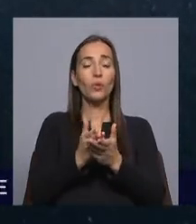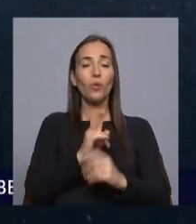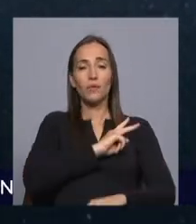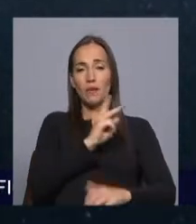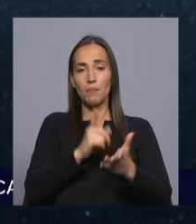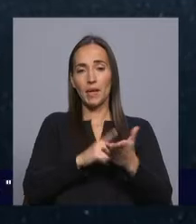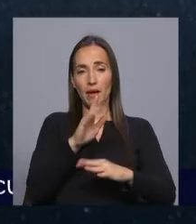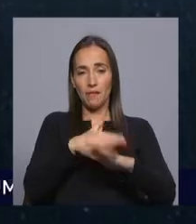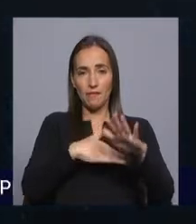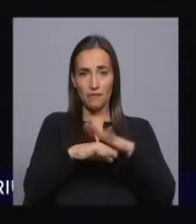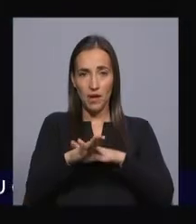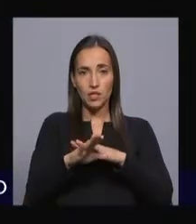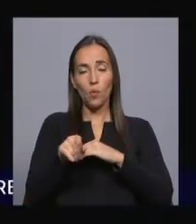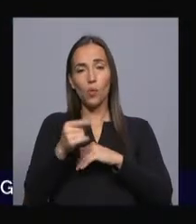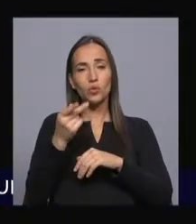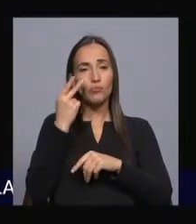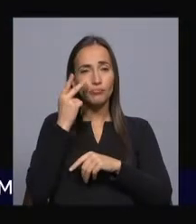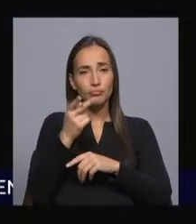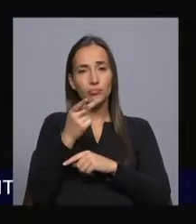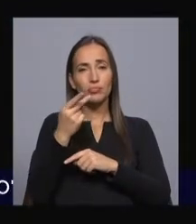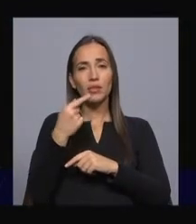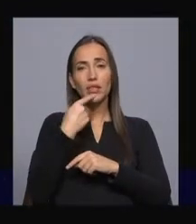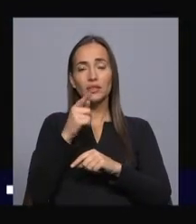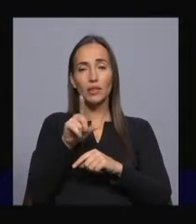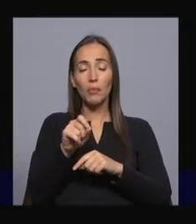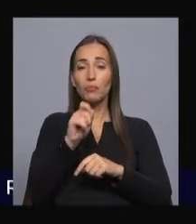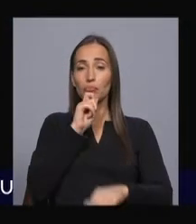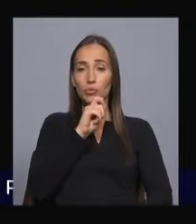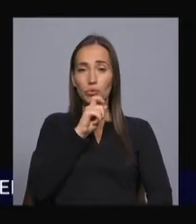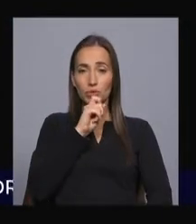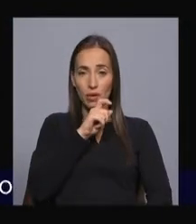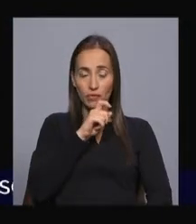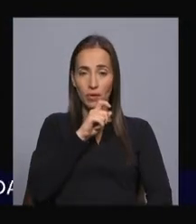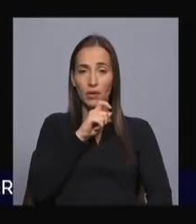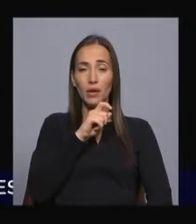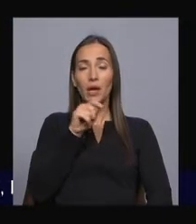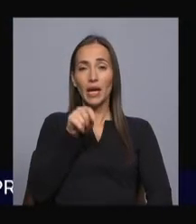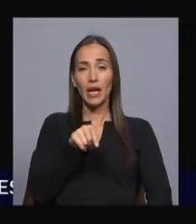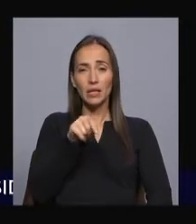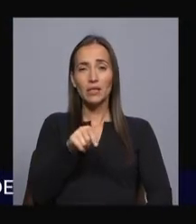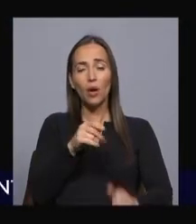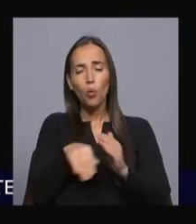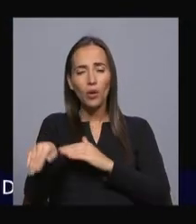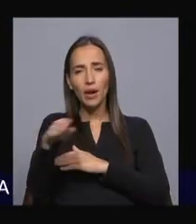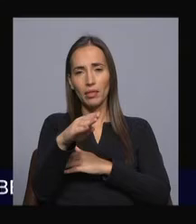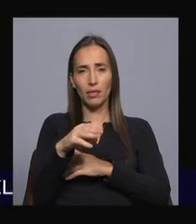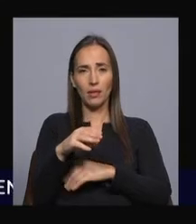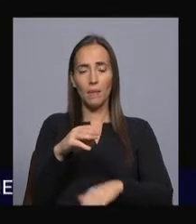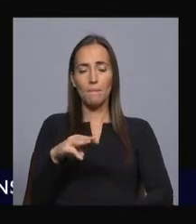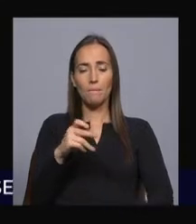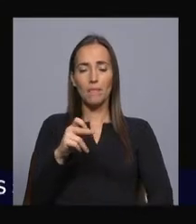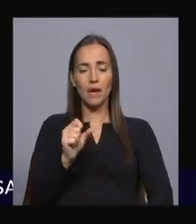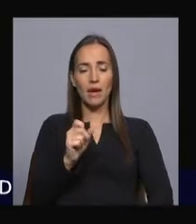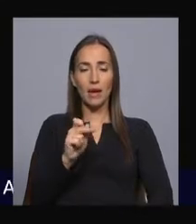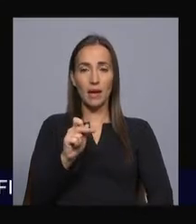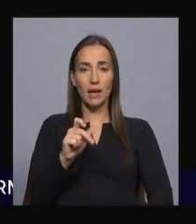e também outras observações dizem-nos que, olha, muito provavelmente esta corrente de Magalhães está muito mais próxima de